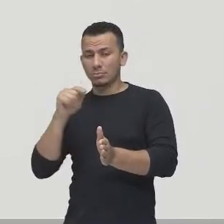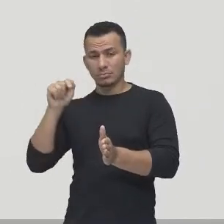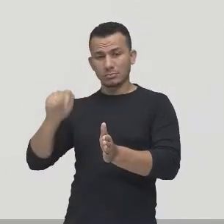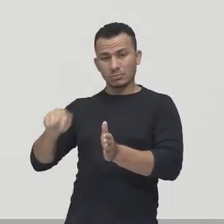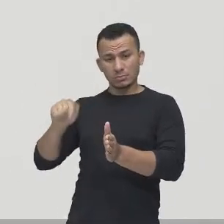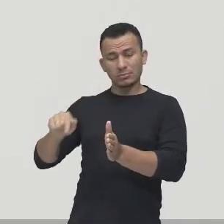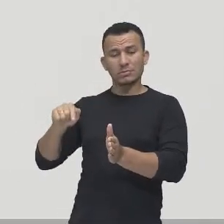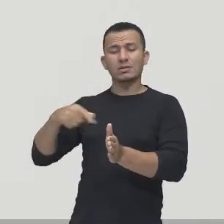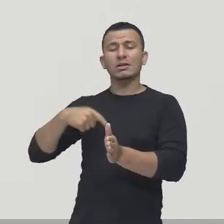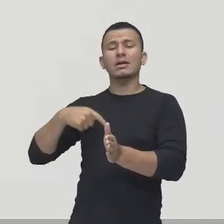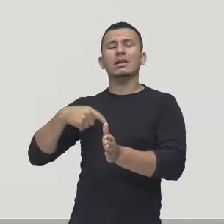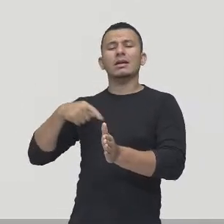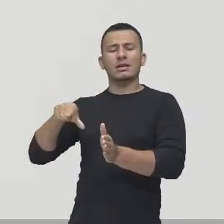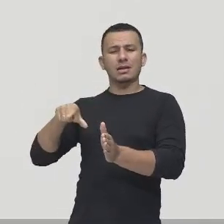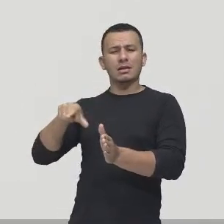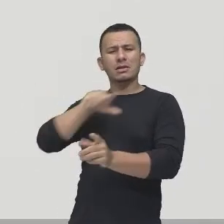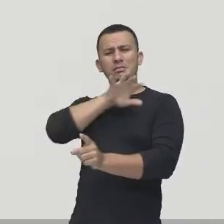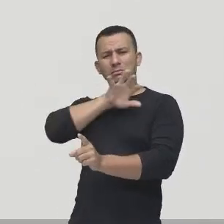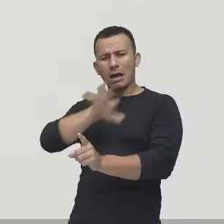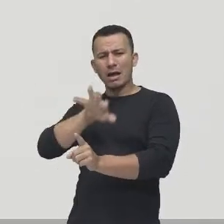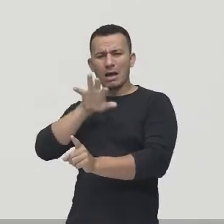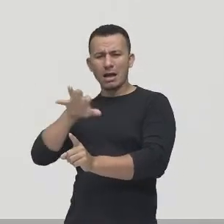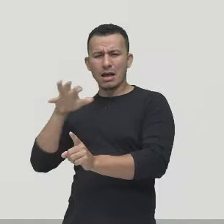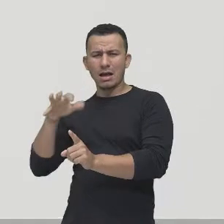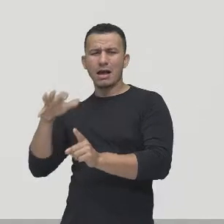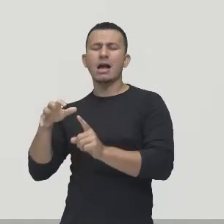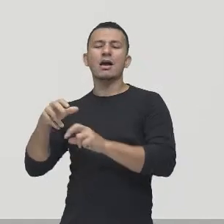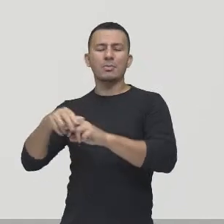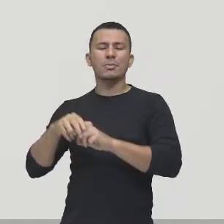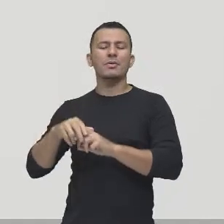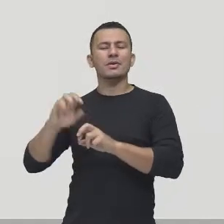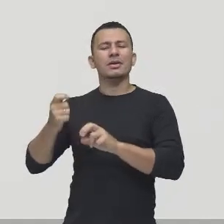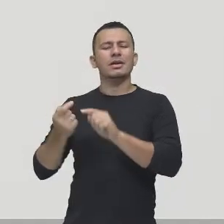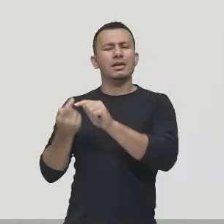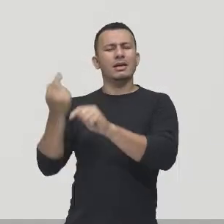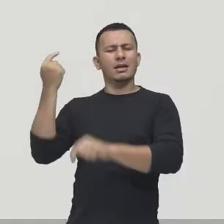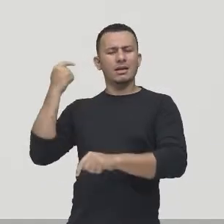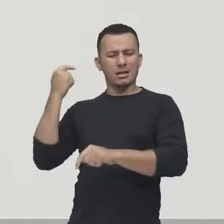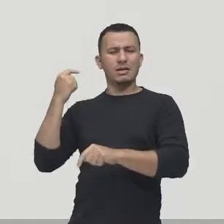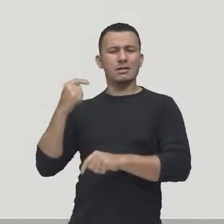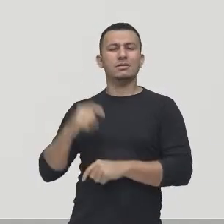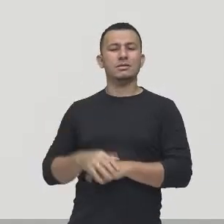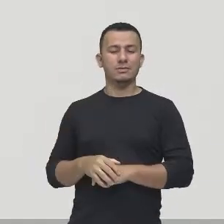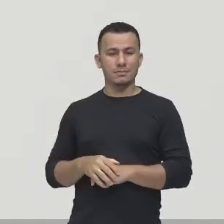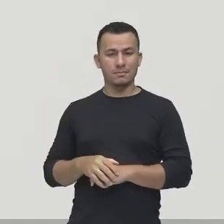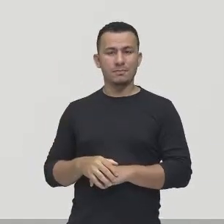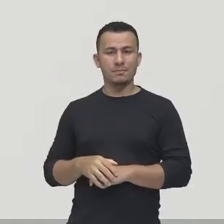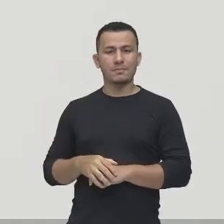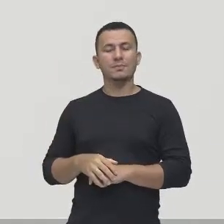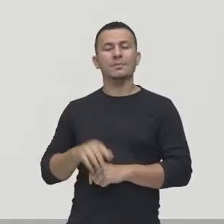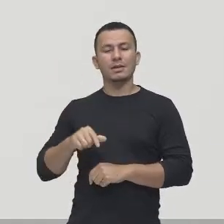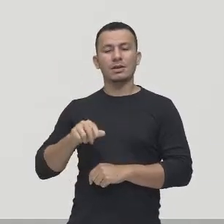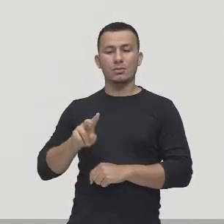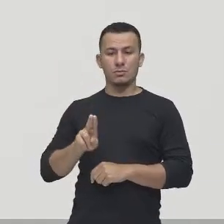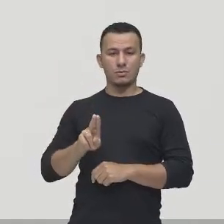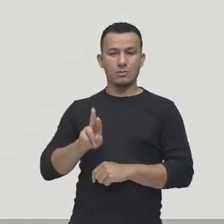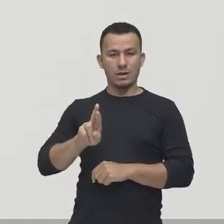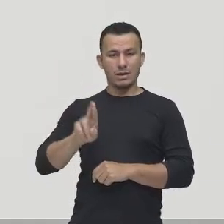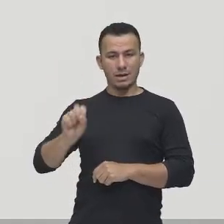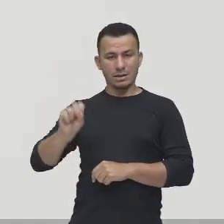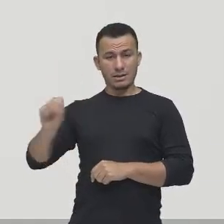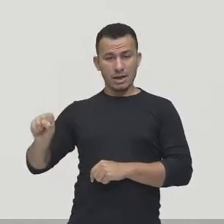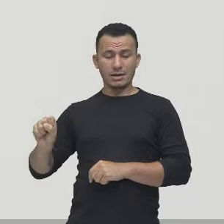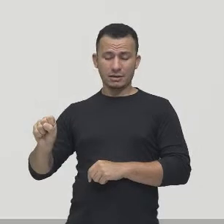era um bloco muito influenciado pela antiga União das Repúblicas Socialistas Soviéticas, né, a URSS. E